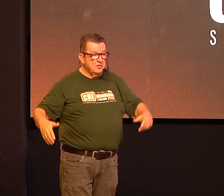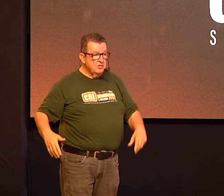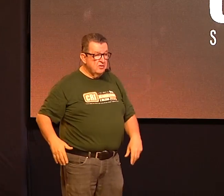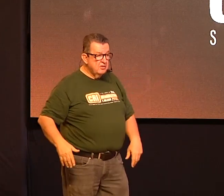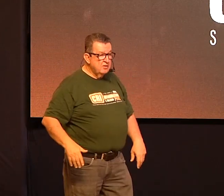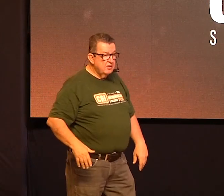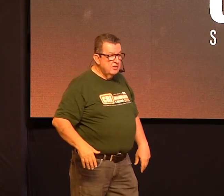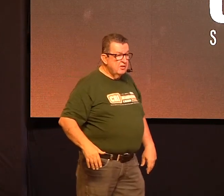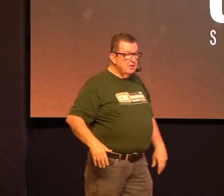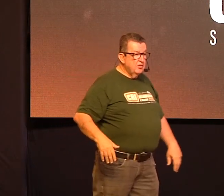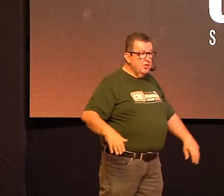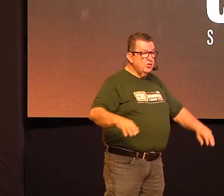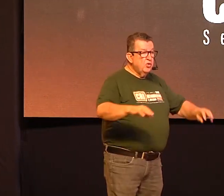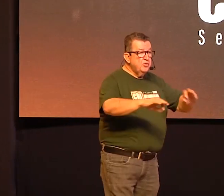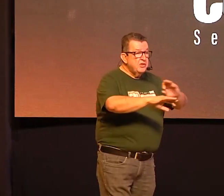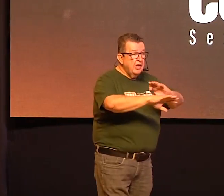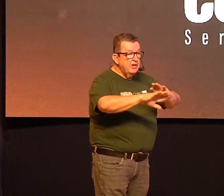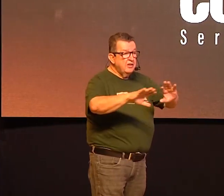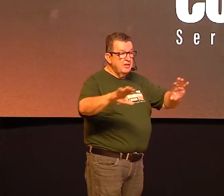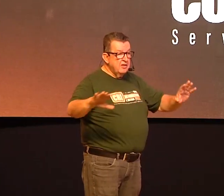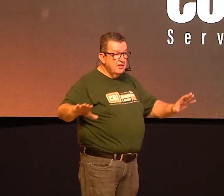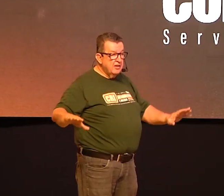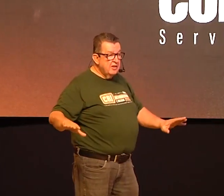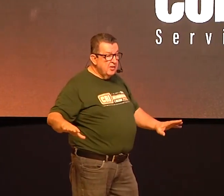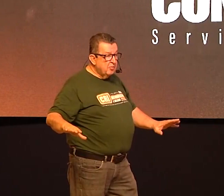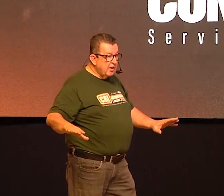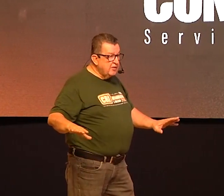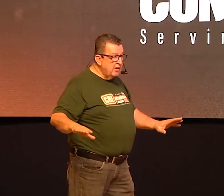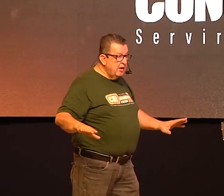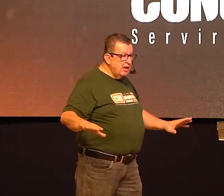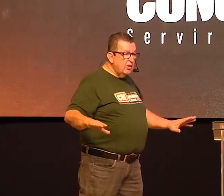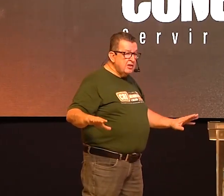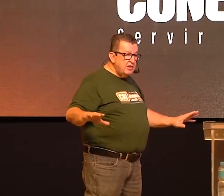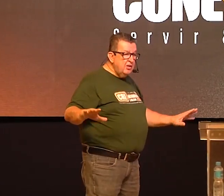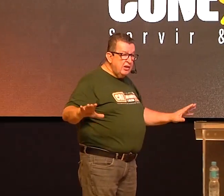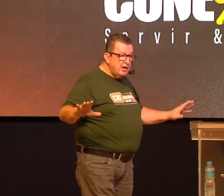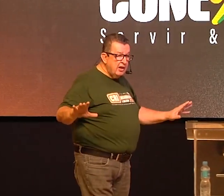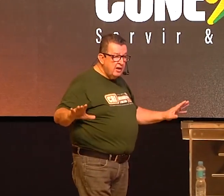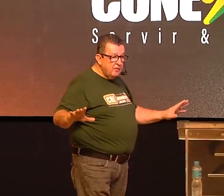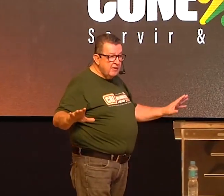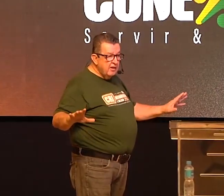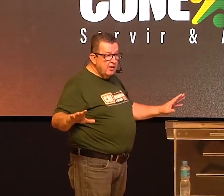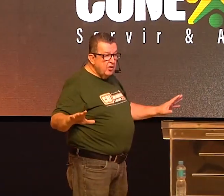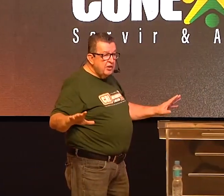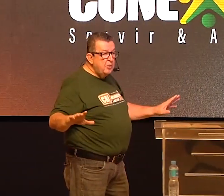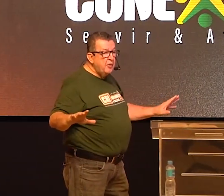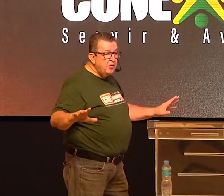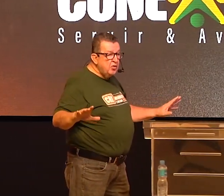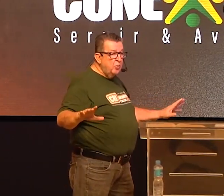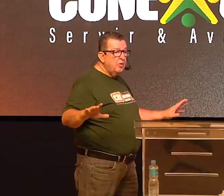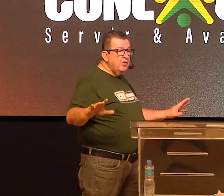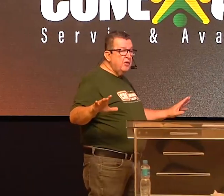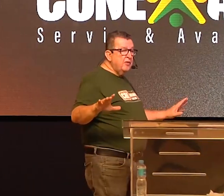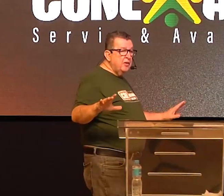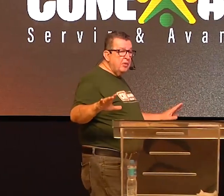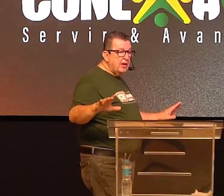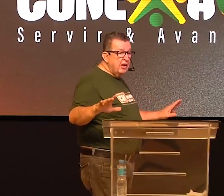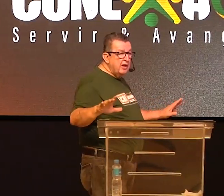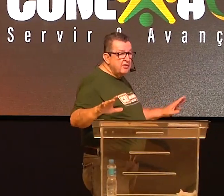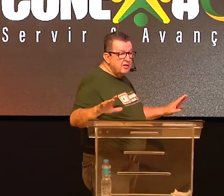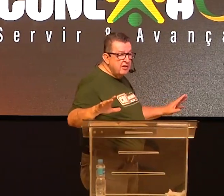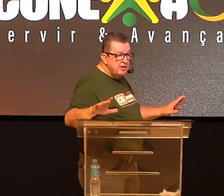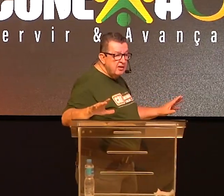exilados? Foi o suficiente para acender dele. Não é assim, Andréia? O que, que precisou para você